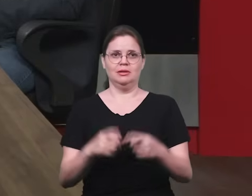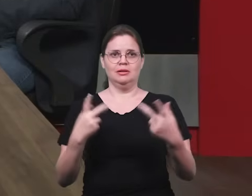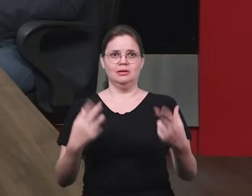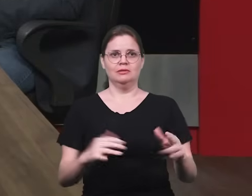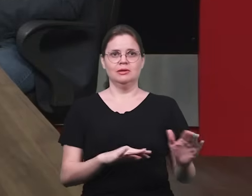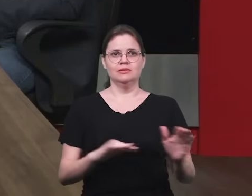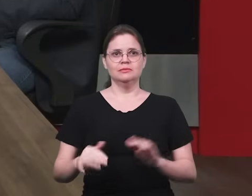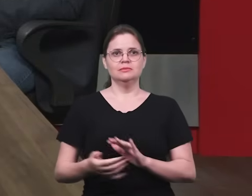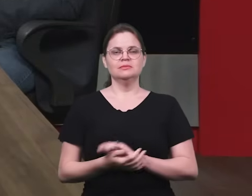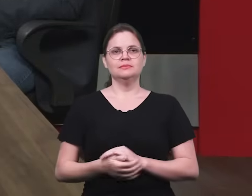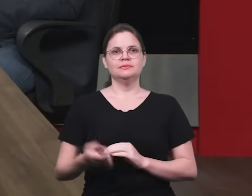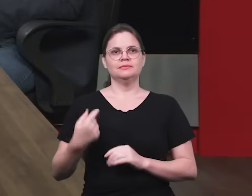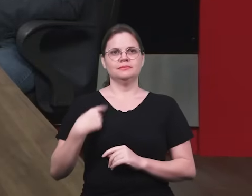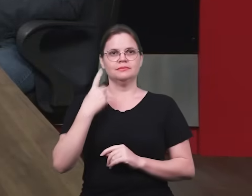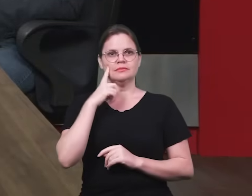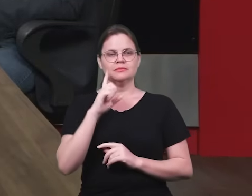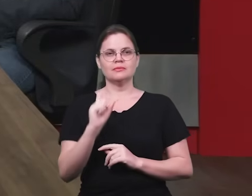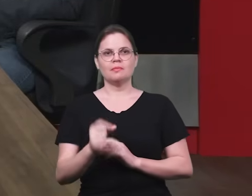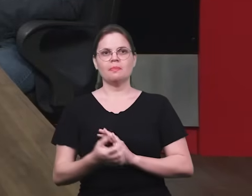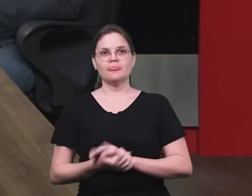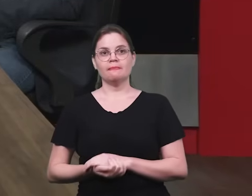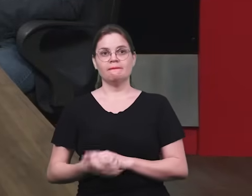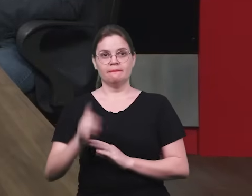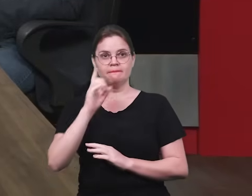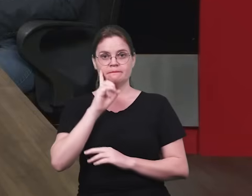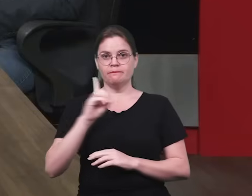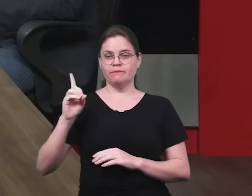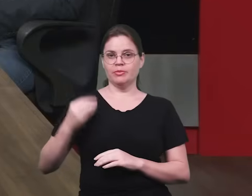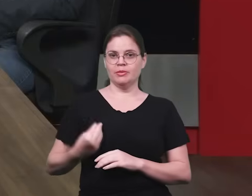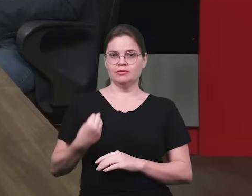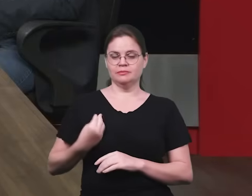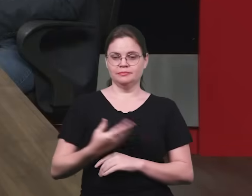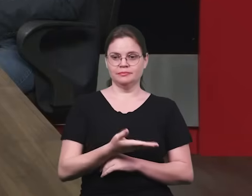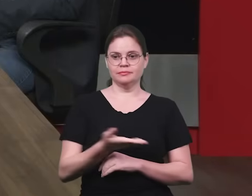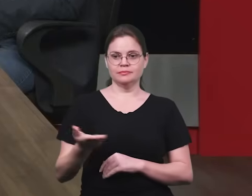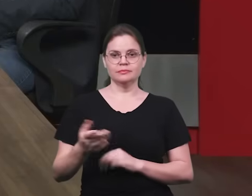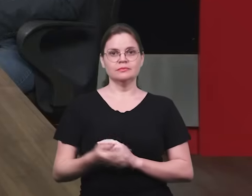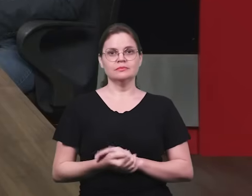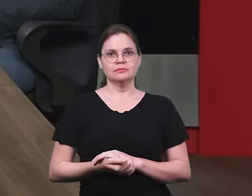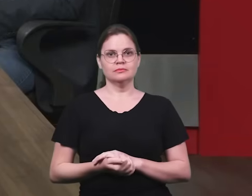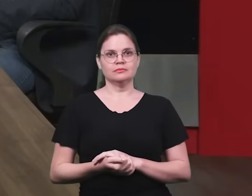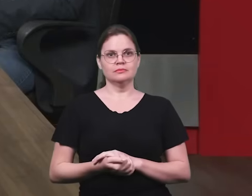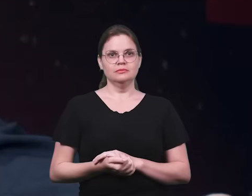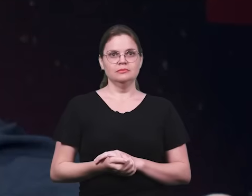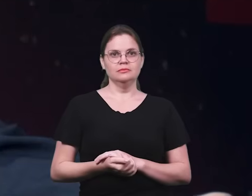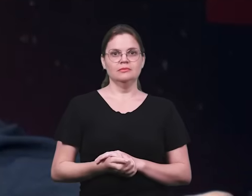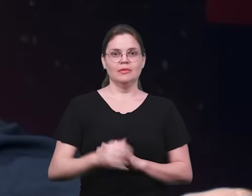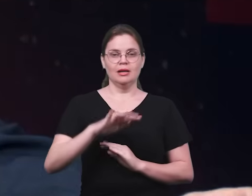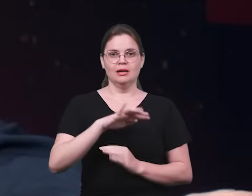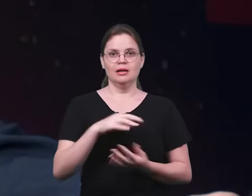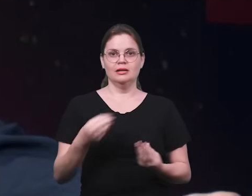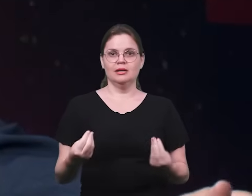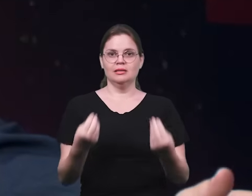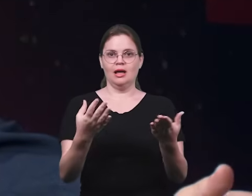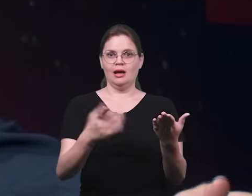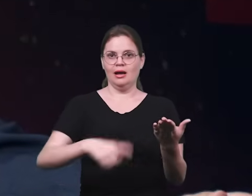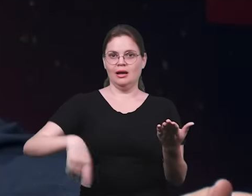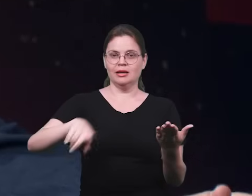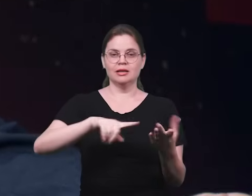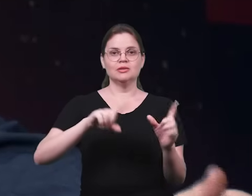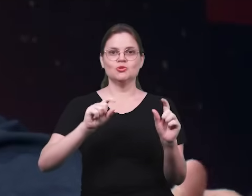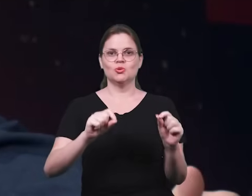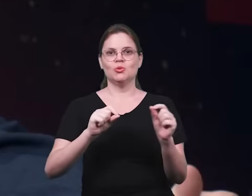compartilha com o mundo então aqui existente, né, uma coisa que é parte dele, que é a